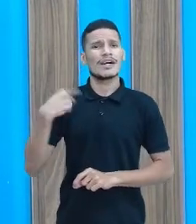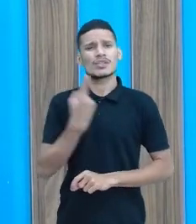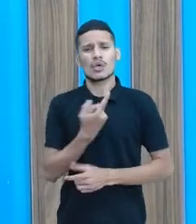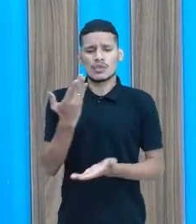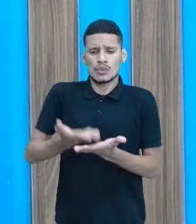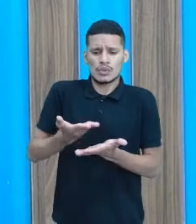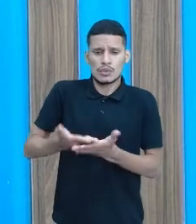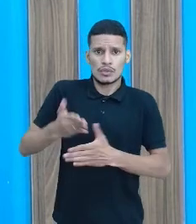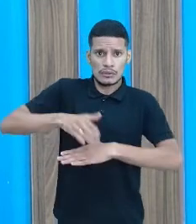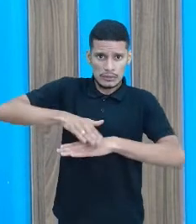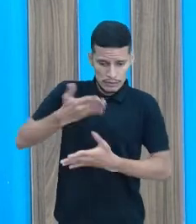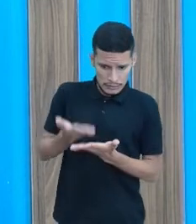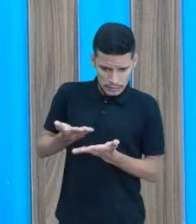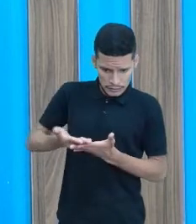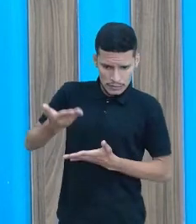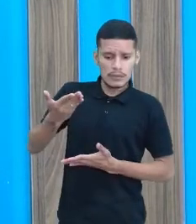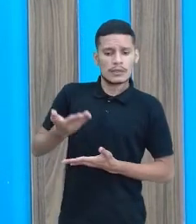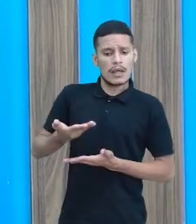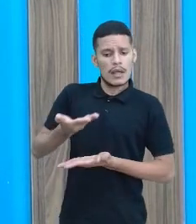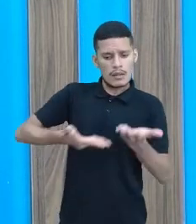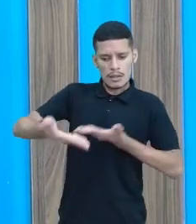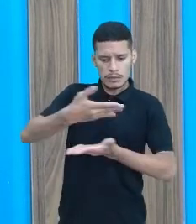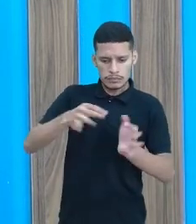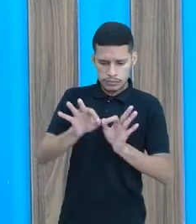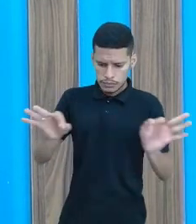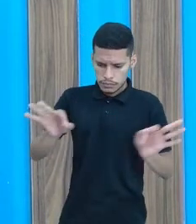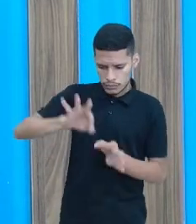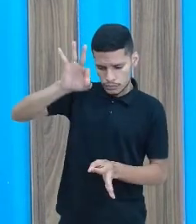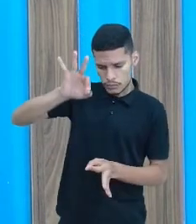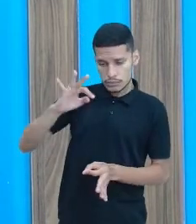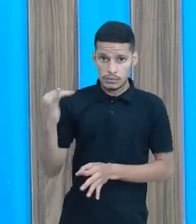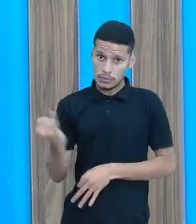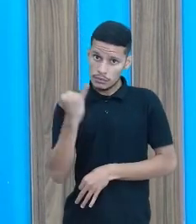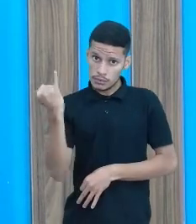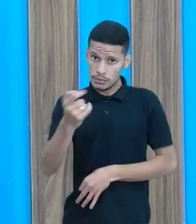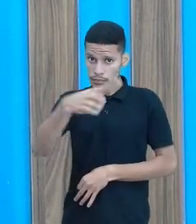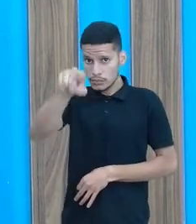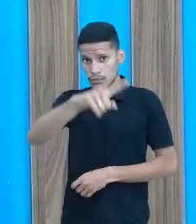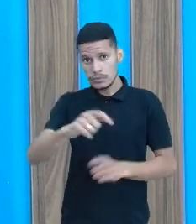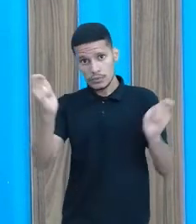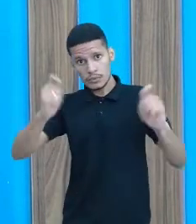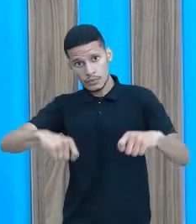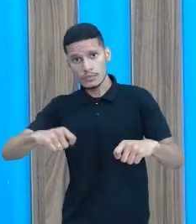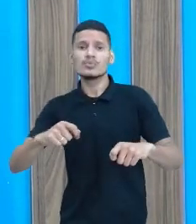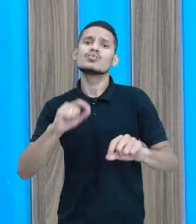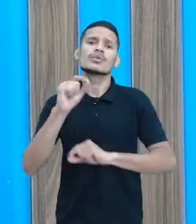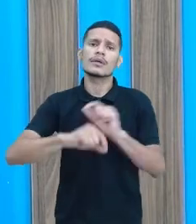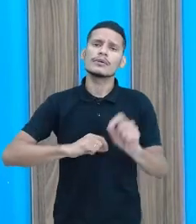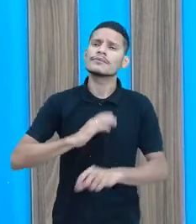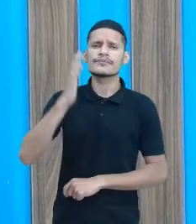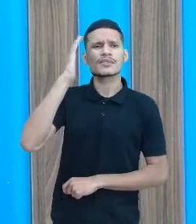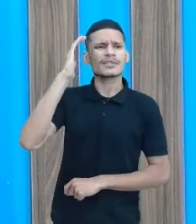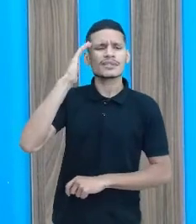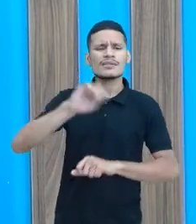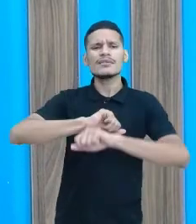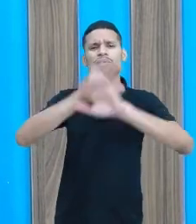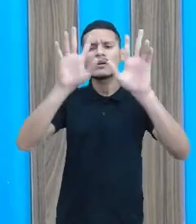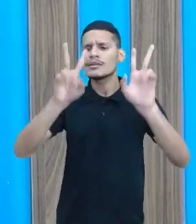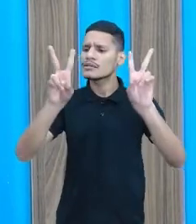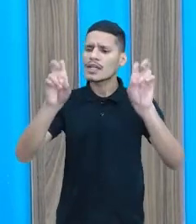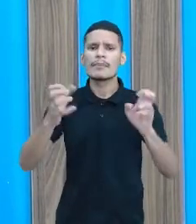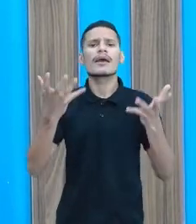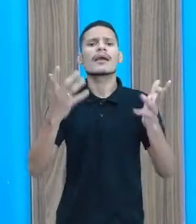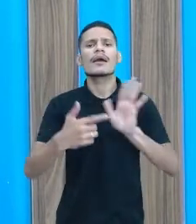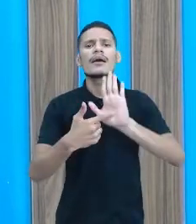vai estudar as relações métricas, é importante que você compreenda justamente o que o tema traz,